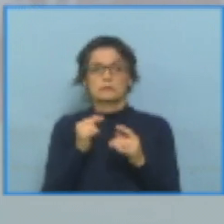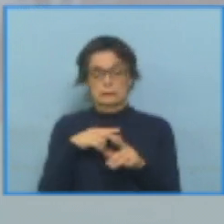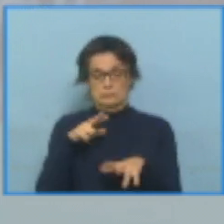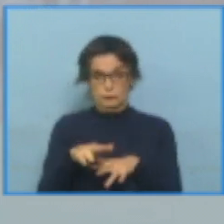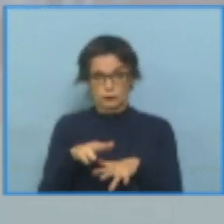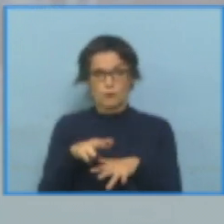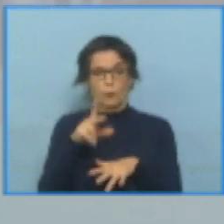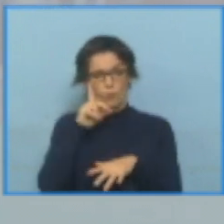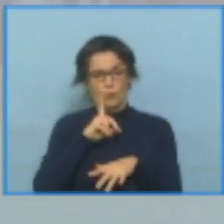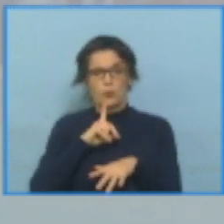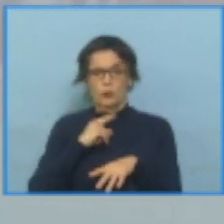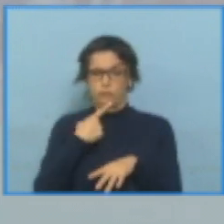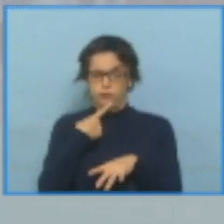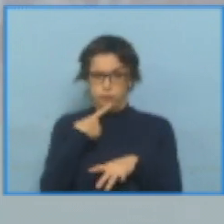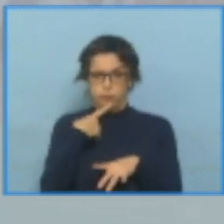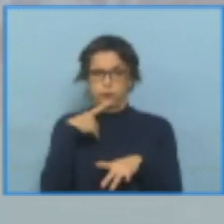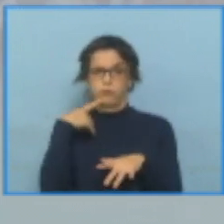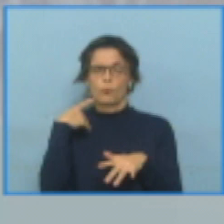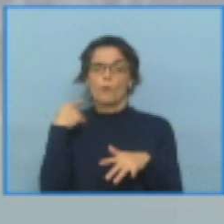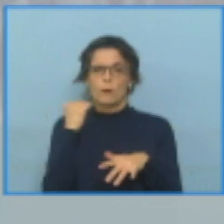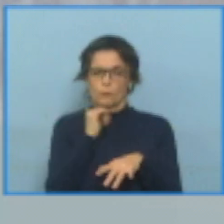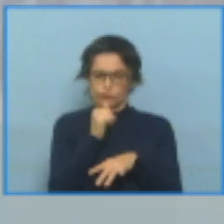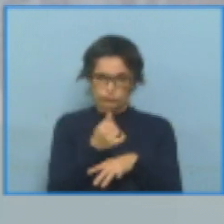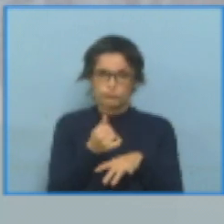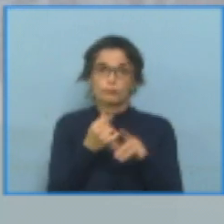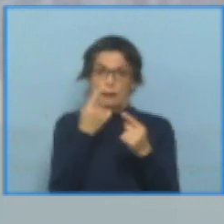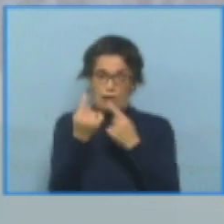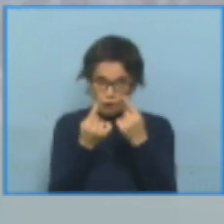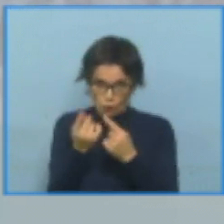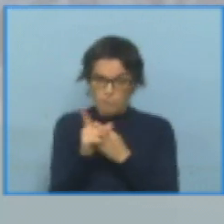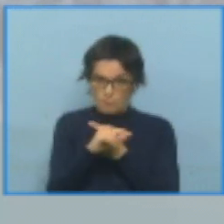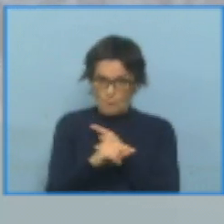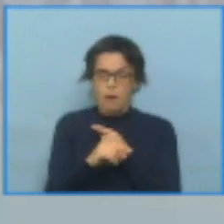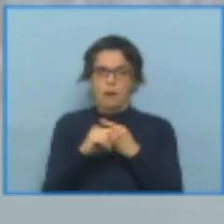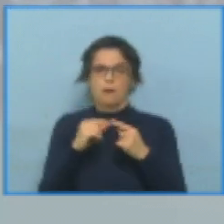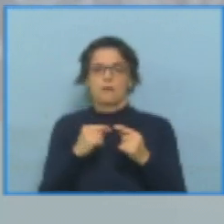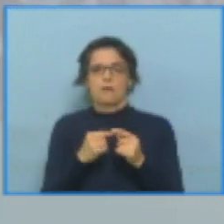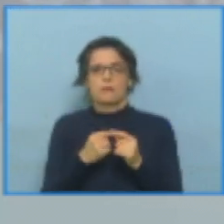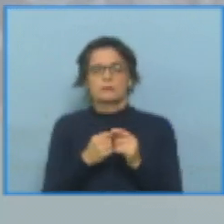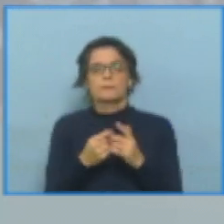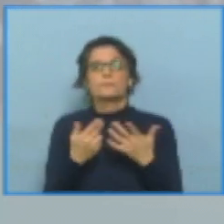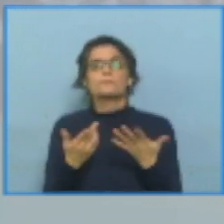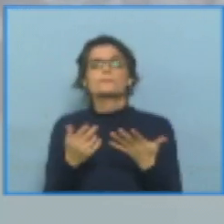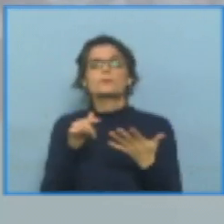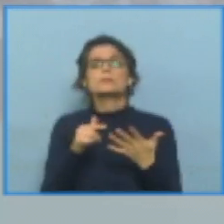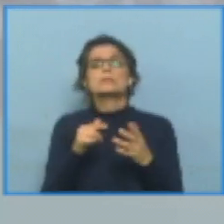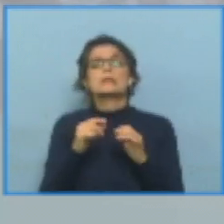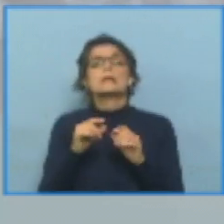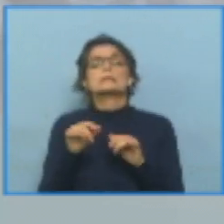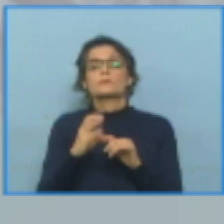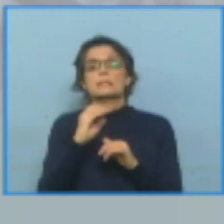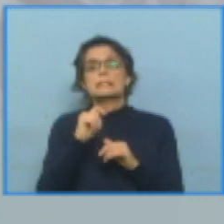Portugal, muitas mulheres são vítimas de violência doméstica e algumas perdem a vida nesta circunstância. Celso Paiva é jornalista